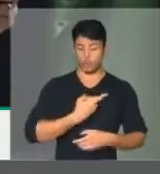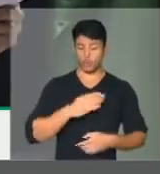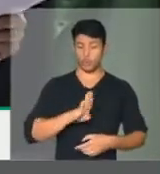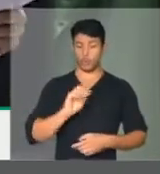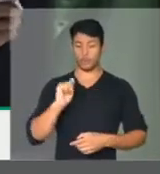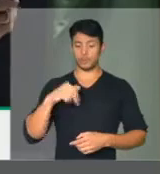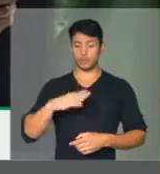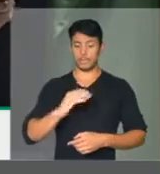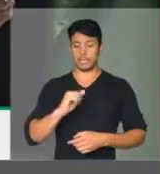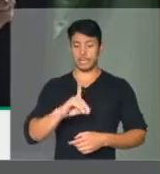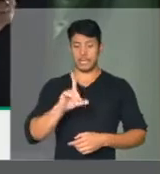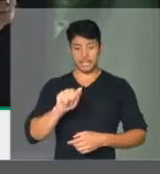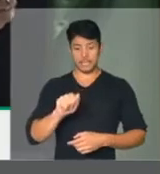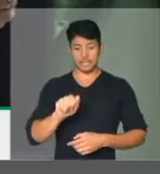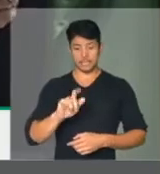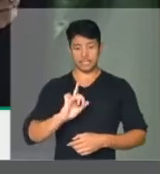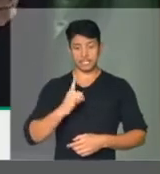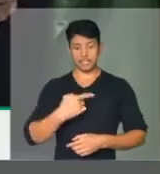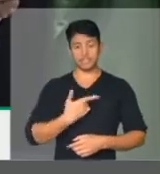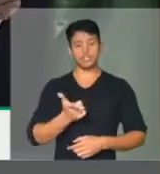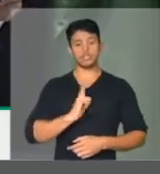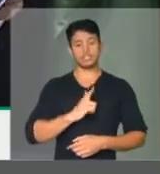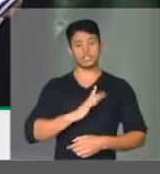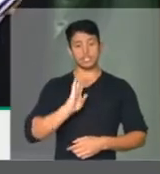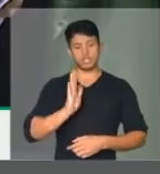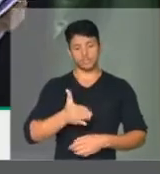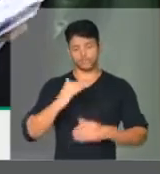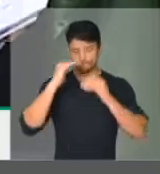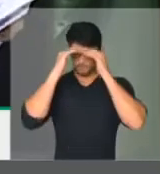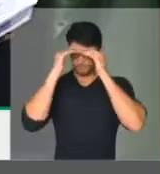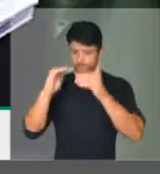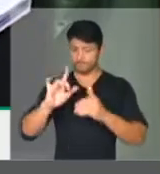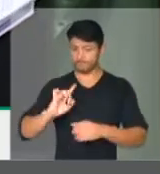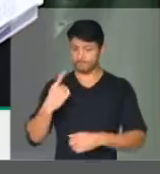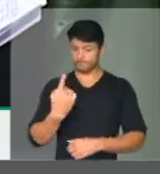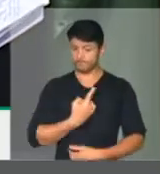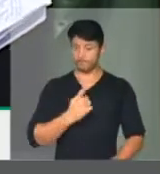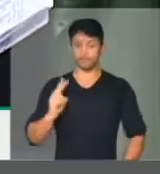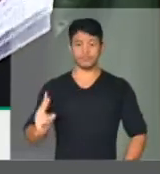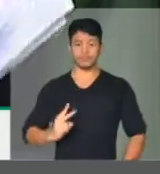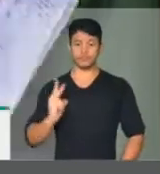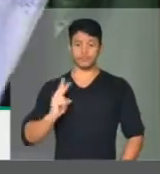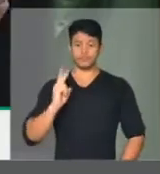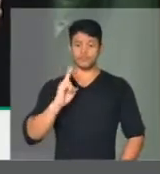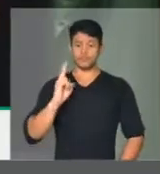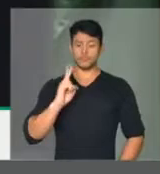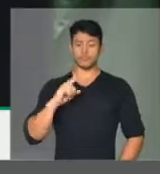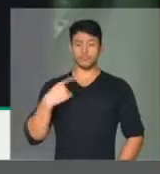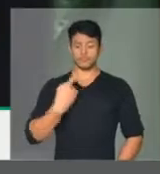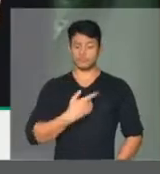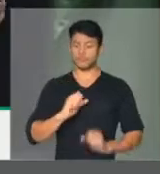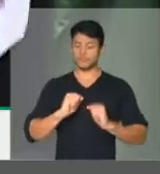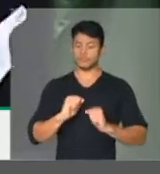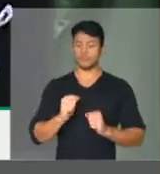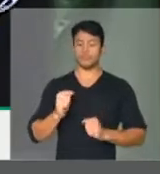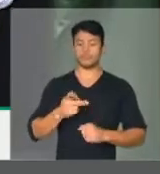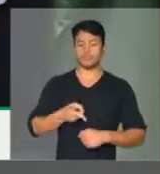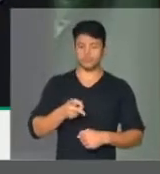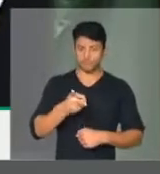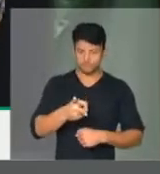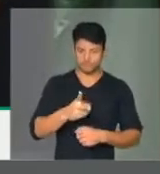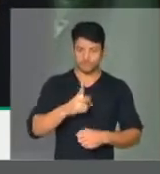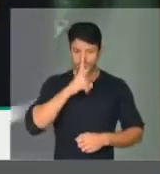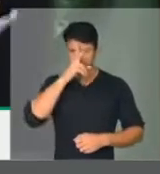sejamos leais ao ideário e ao valor e aos valores que nos trouxeram até aqui. Precisamos